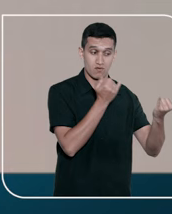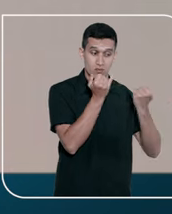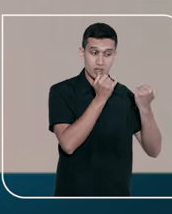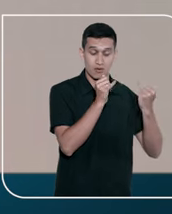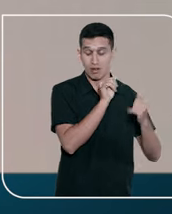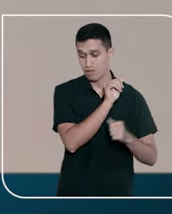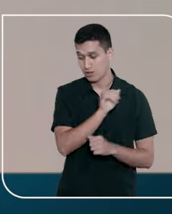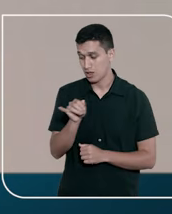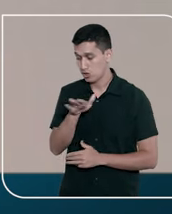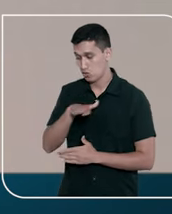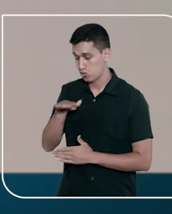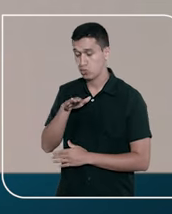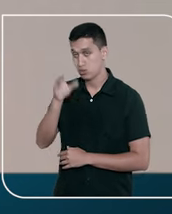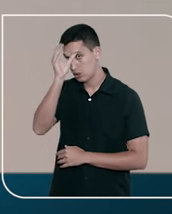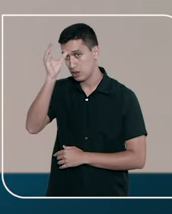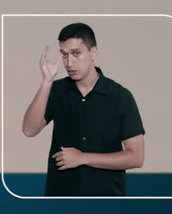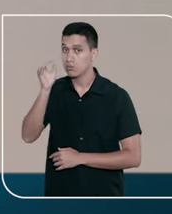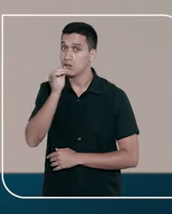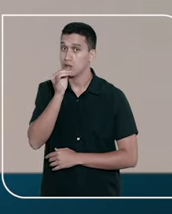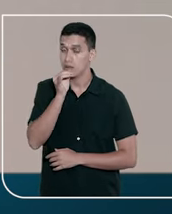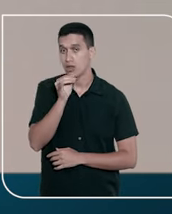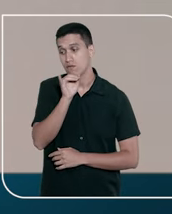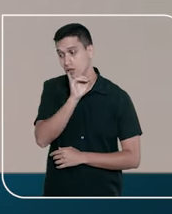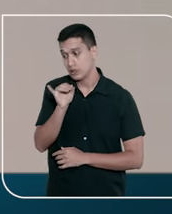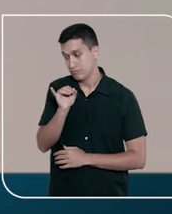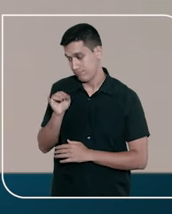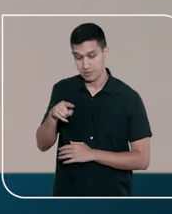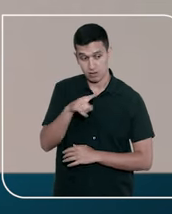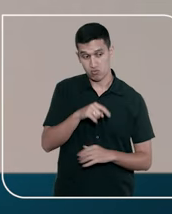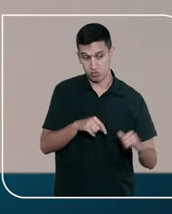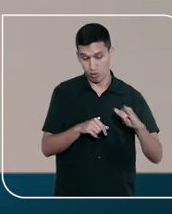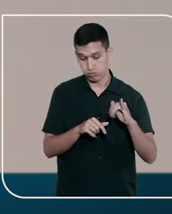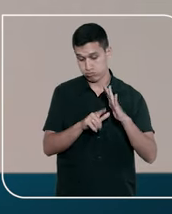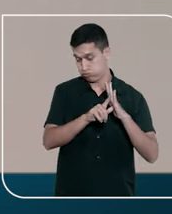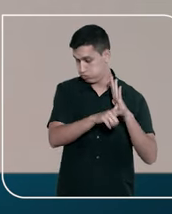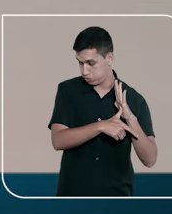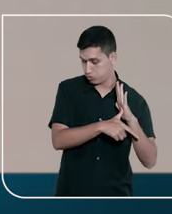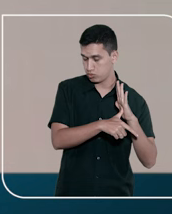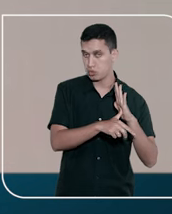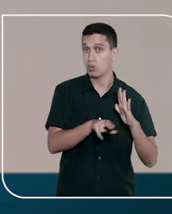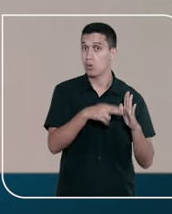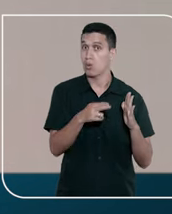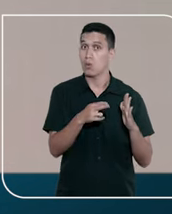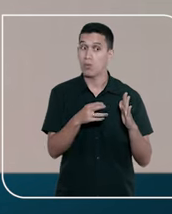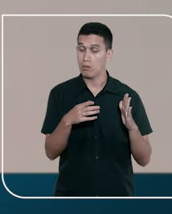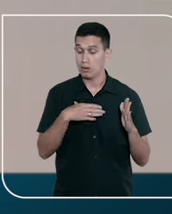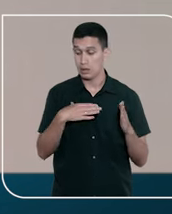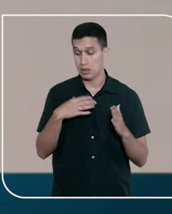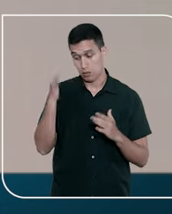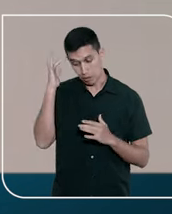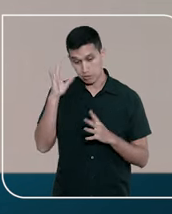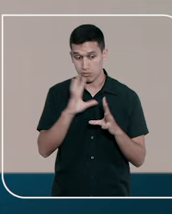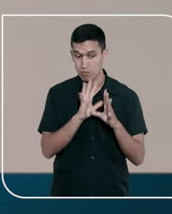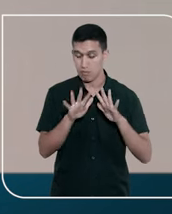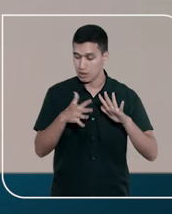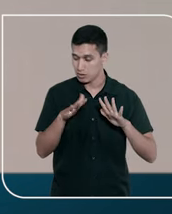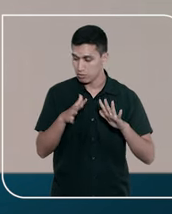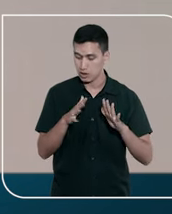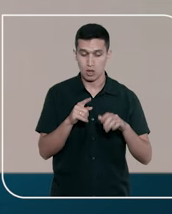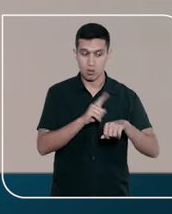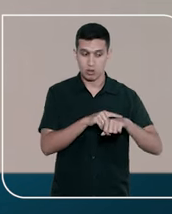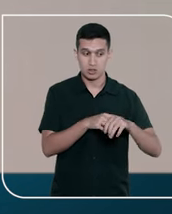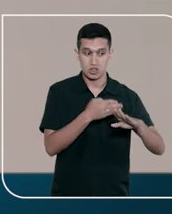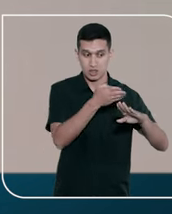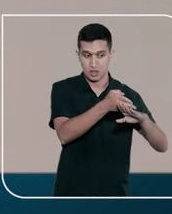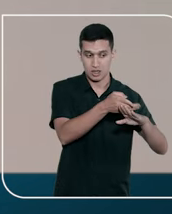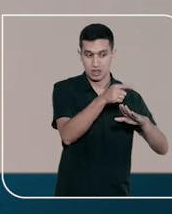o voo atrasará, a previsão do horário de embarque em caso de atraso, e especificamente sobre a